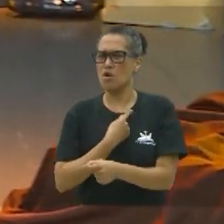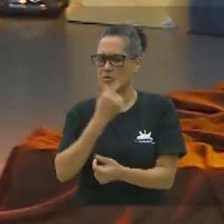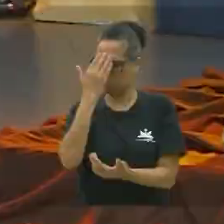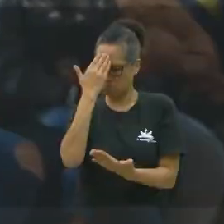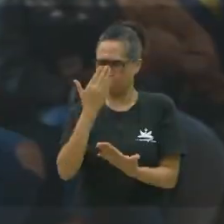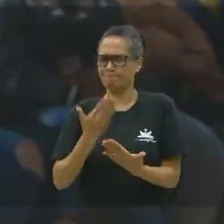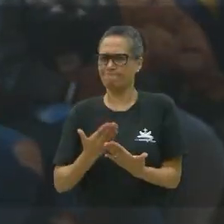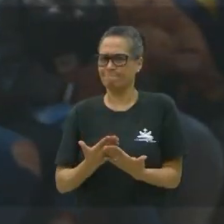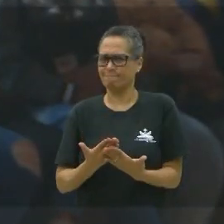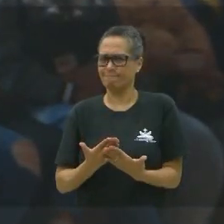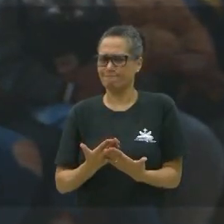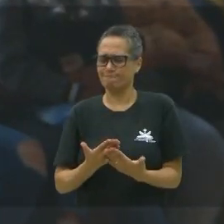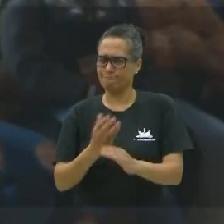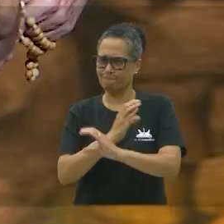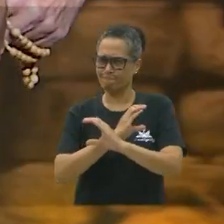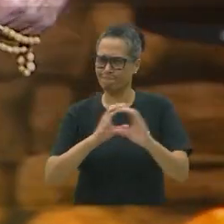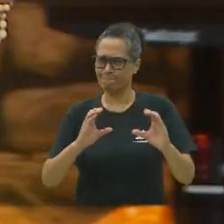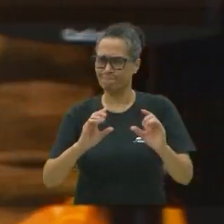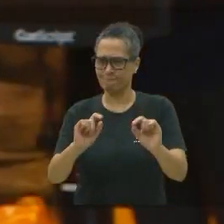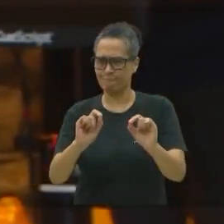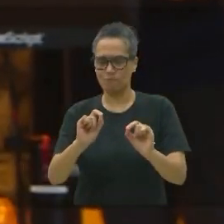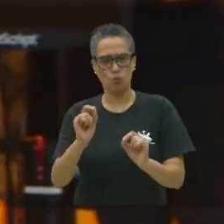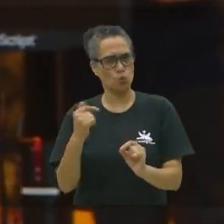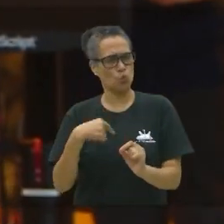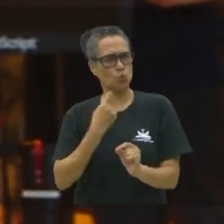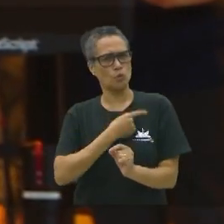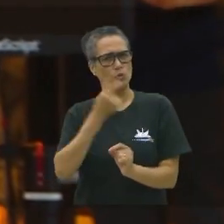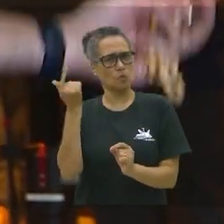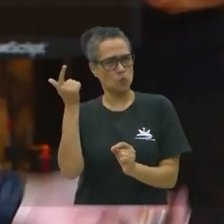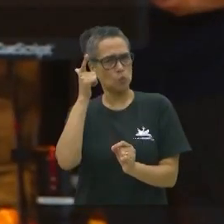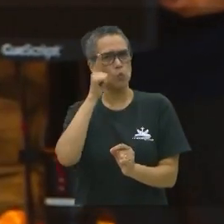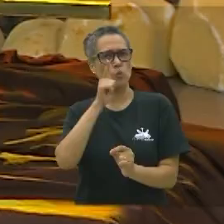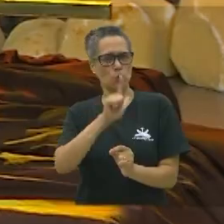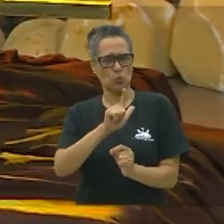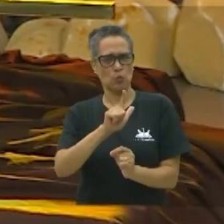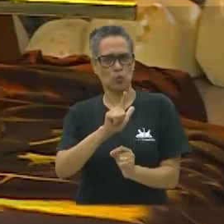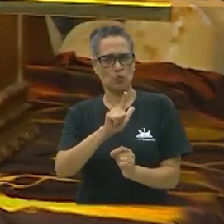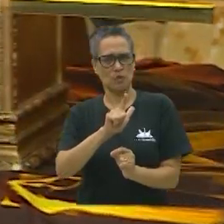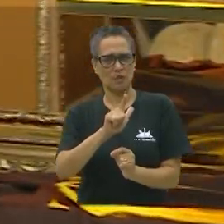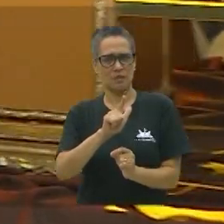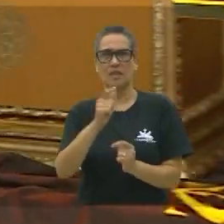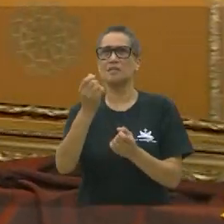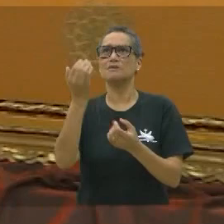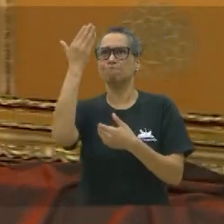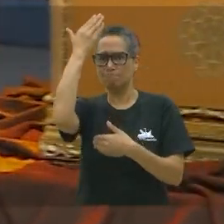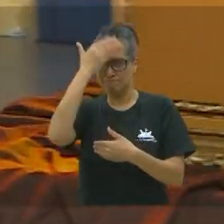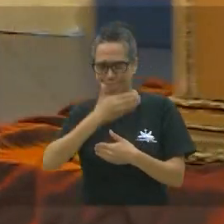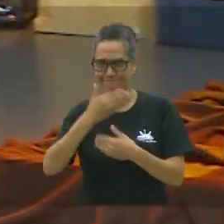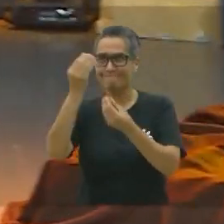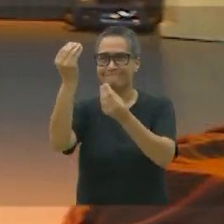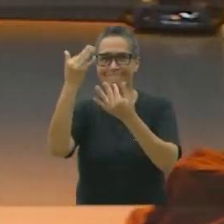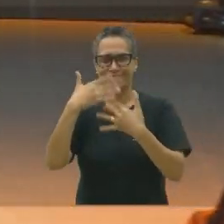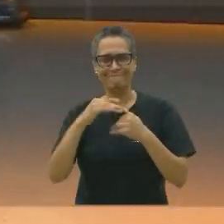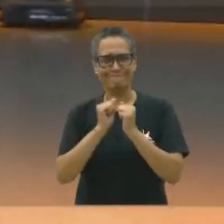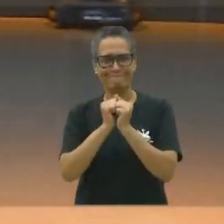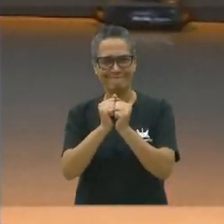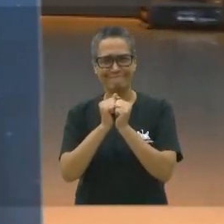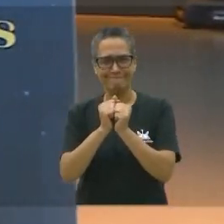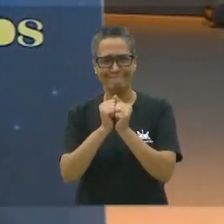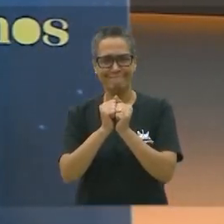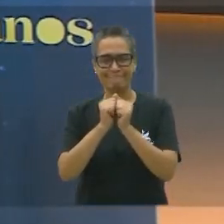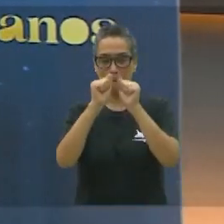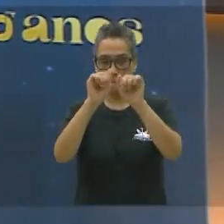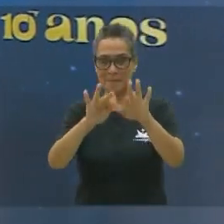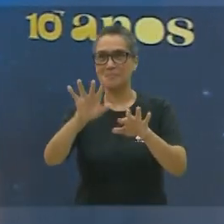nós confiamos, que nós levaremos muito da presença, nós levaremos muito das bênçãos de